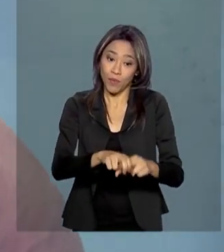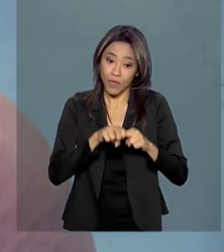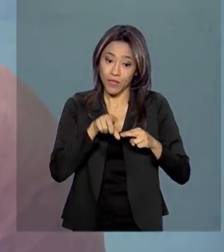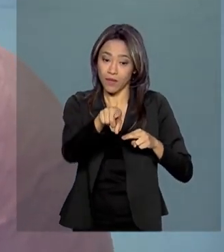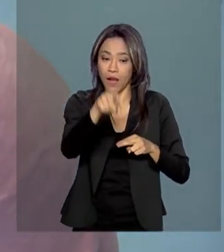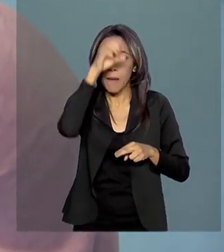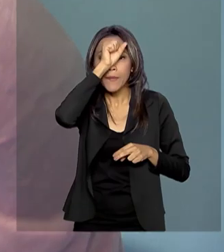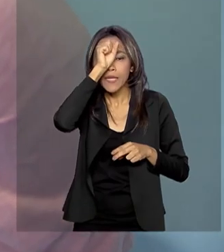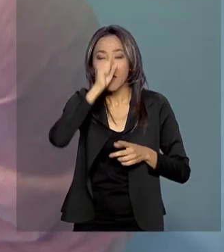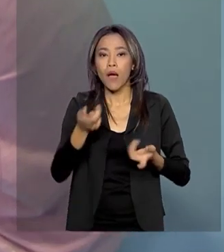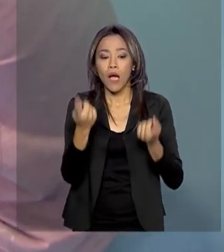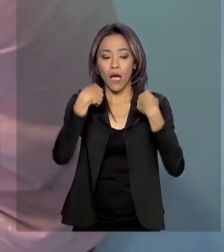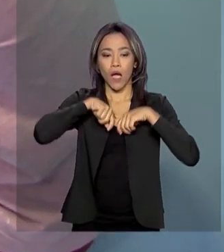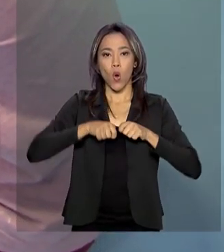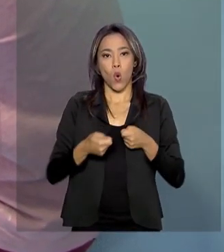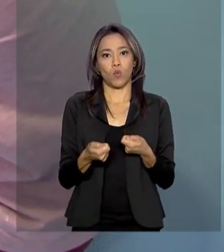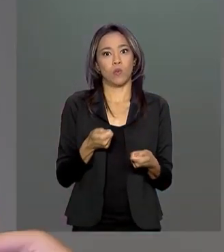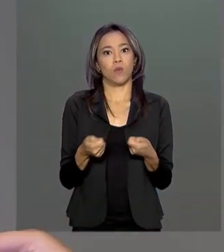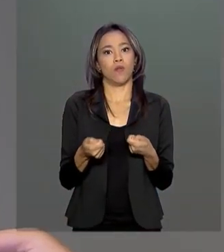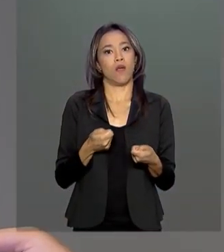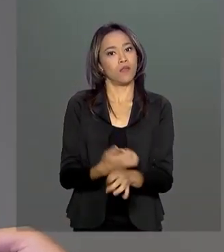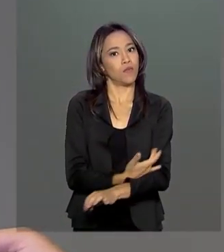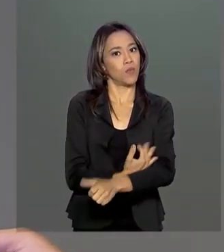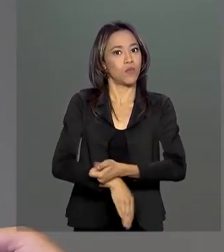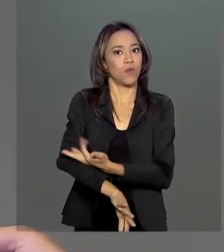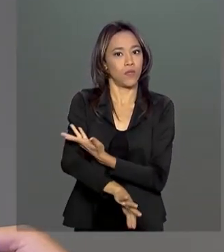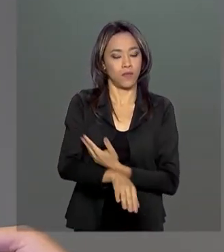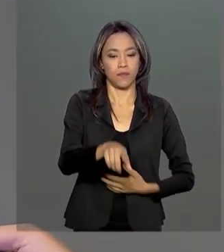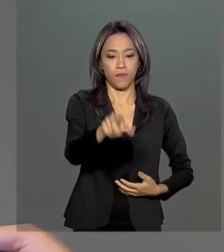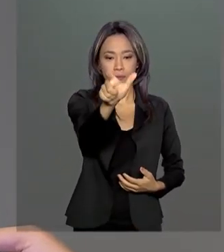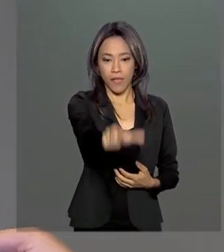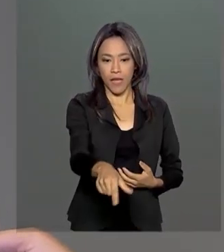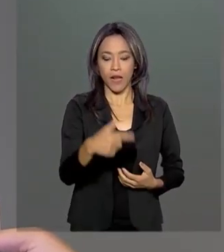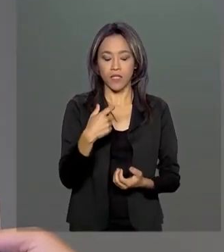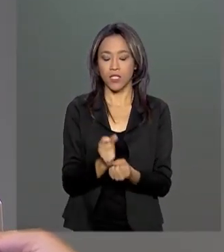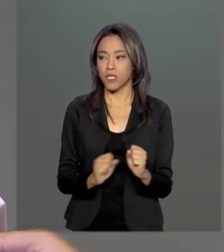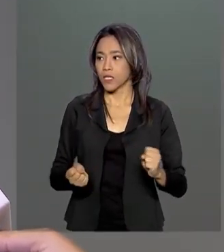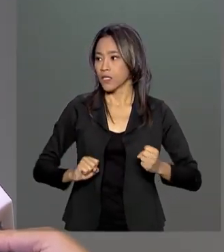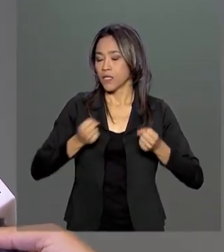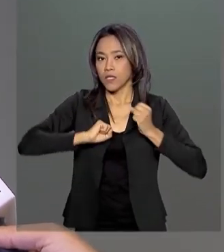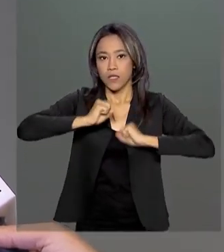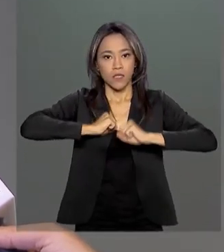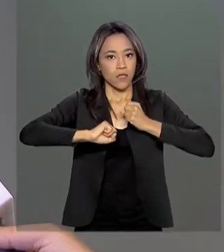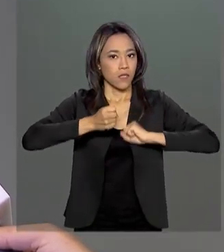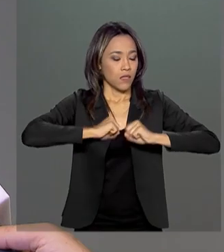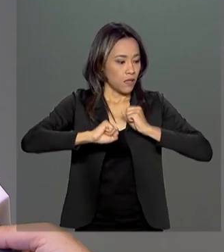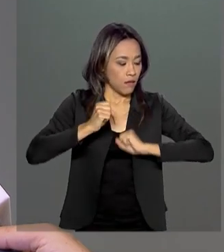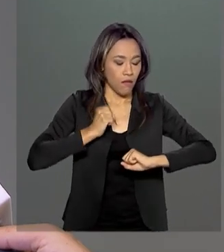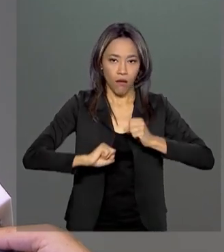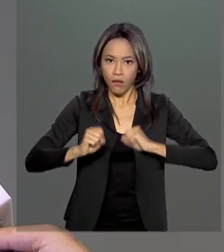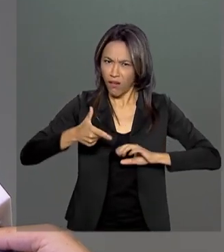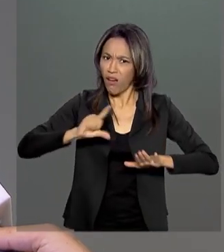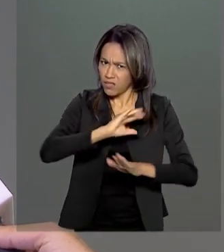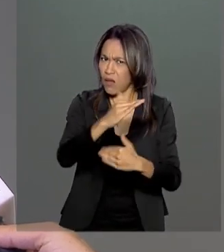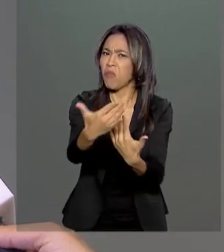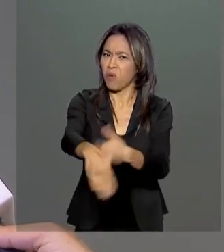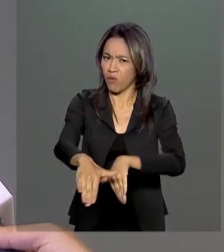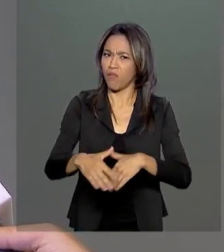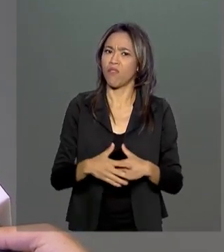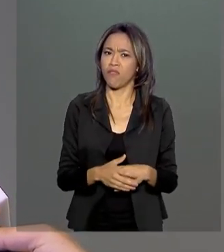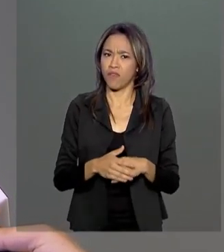aprender a controlar as emoções. Antes, eu tinha algumas crises de ansiedade, antes da prova mesmo. Assim, no meio